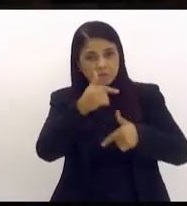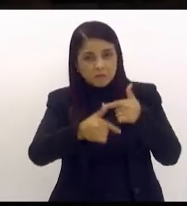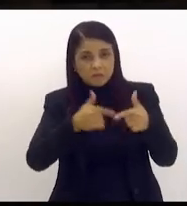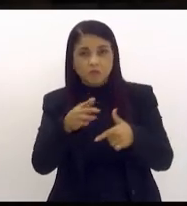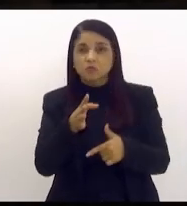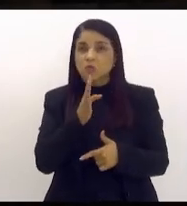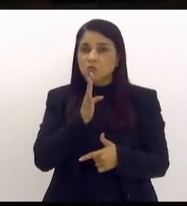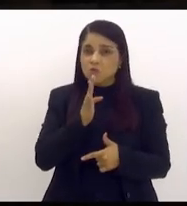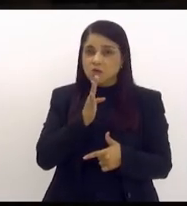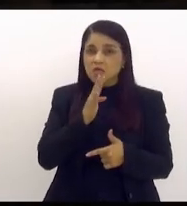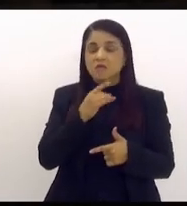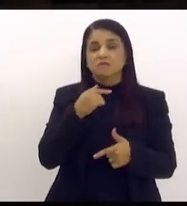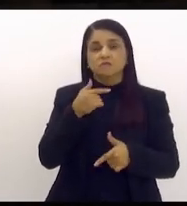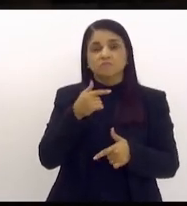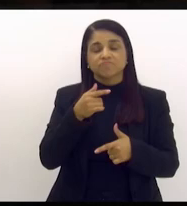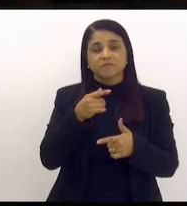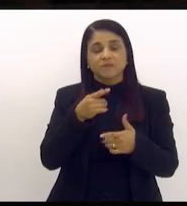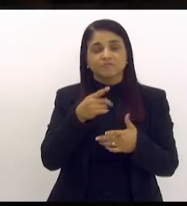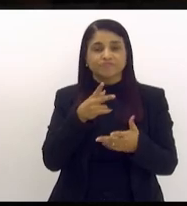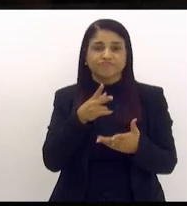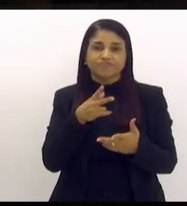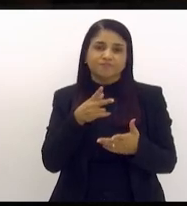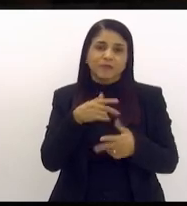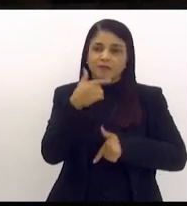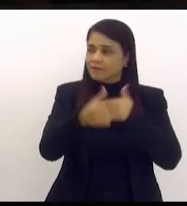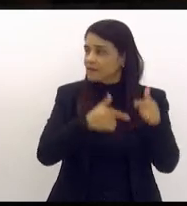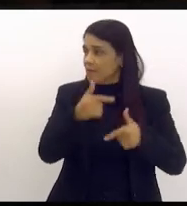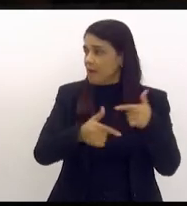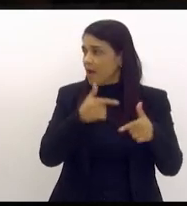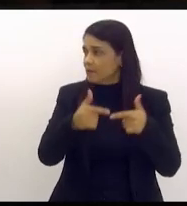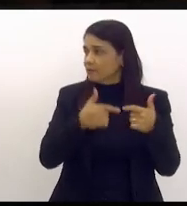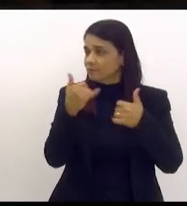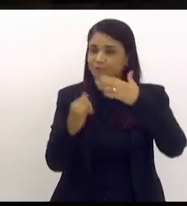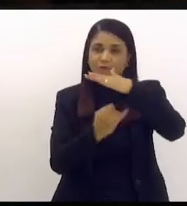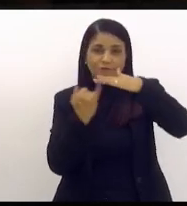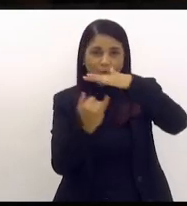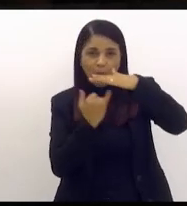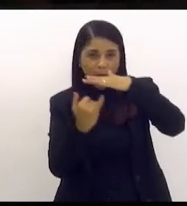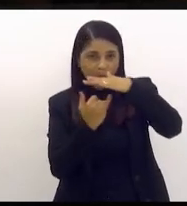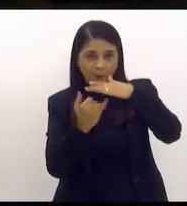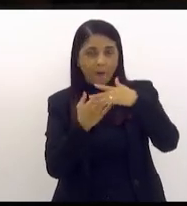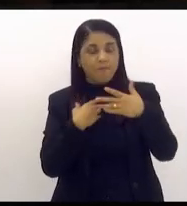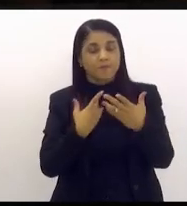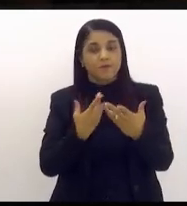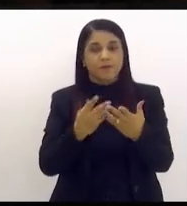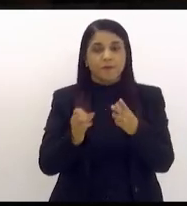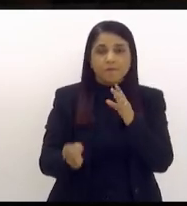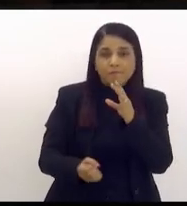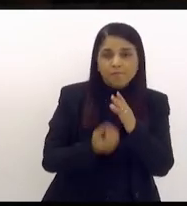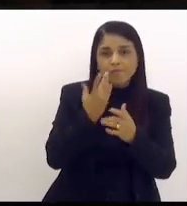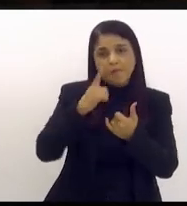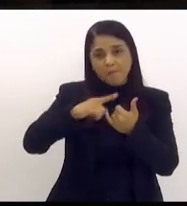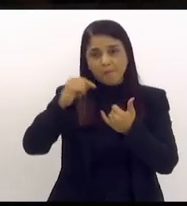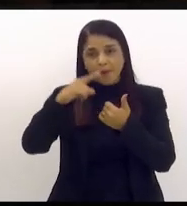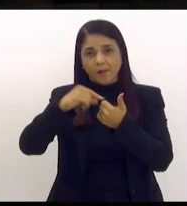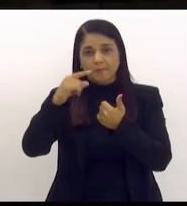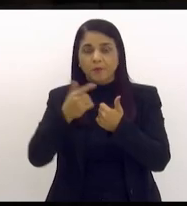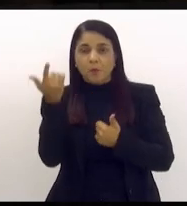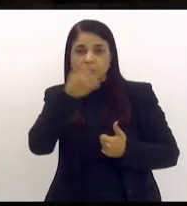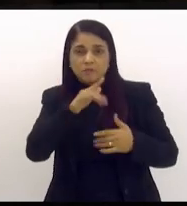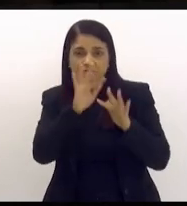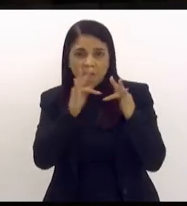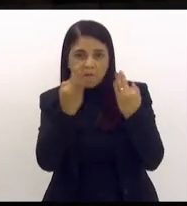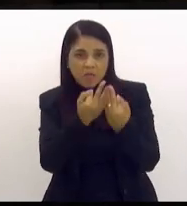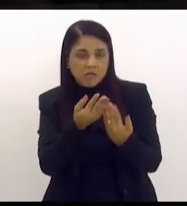conheço que estão no mercado informal ou em cooperativas porque montaram empreendedorismo para poder sustentar sua